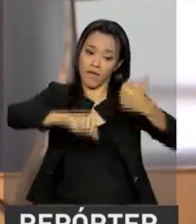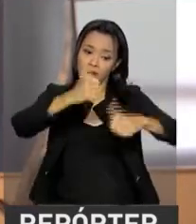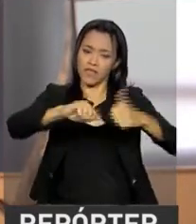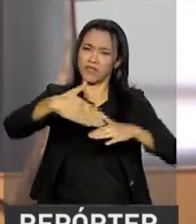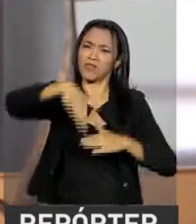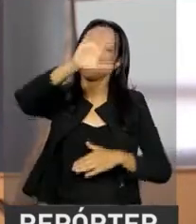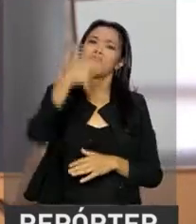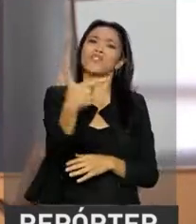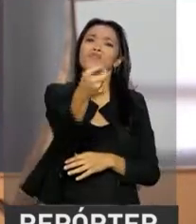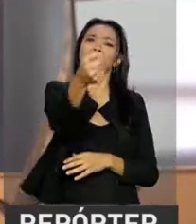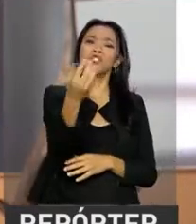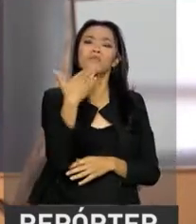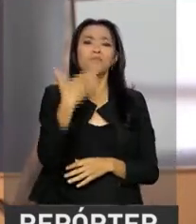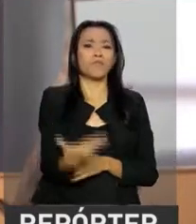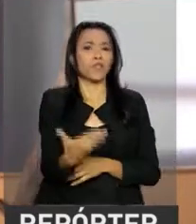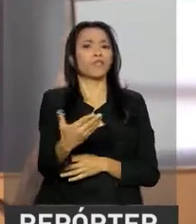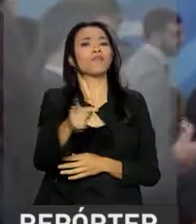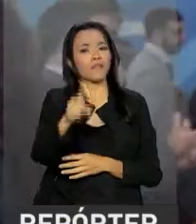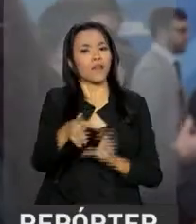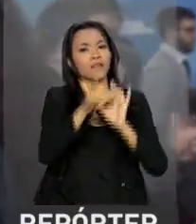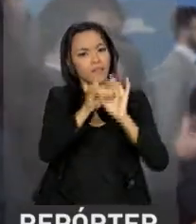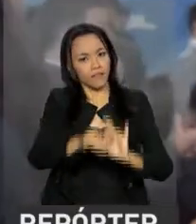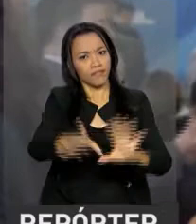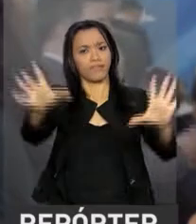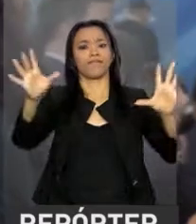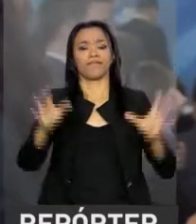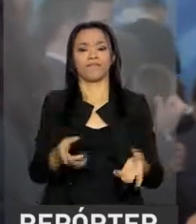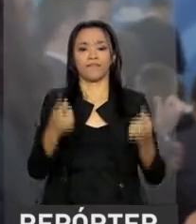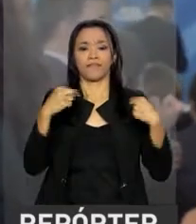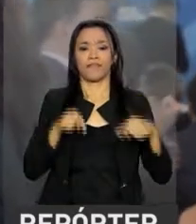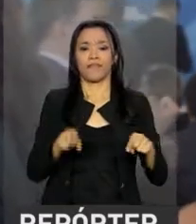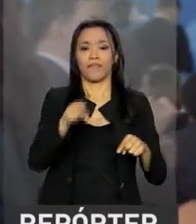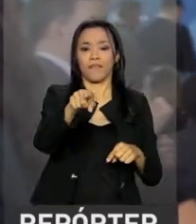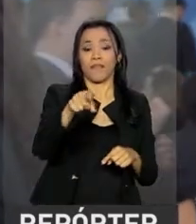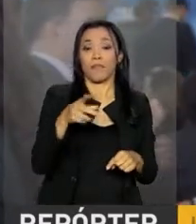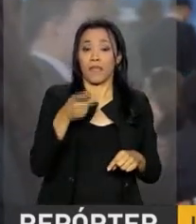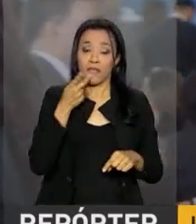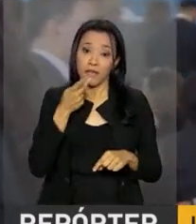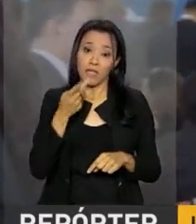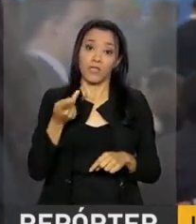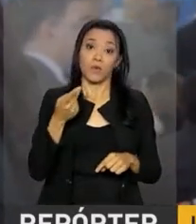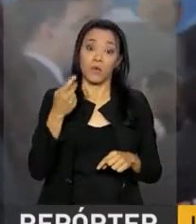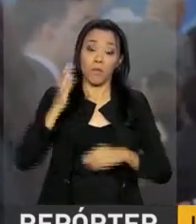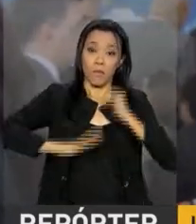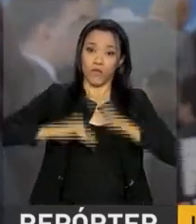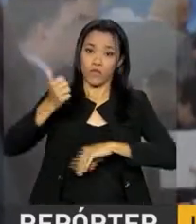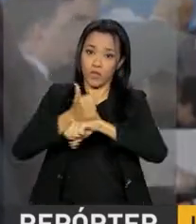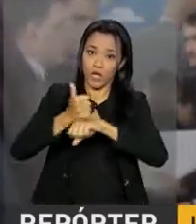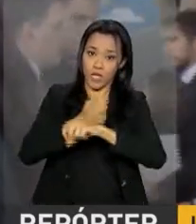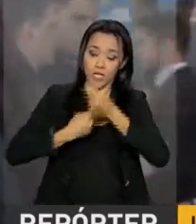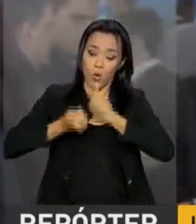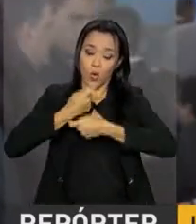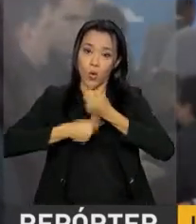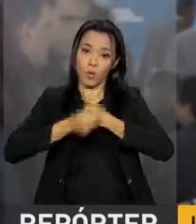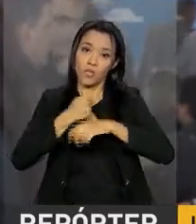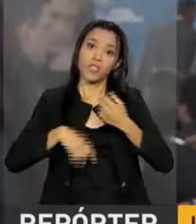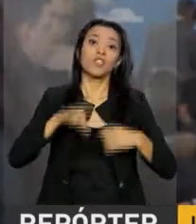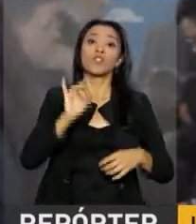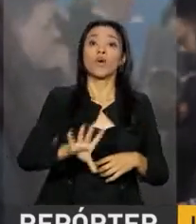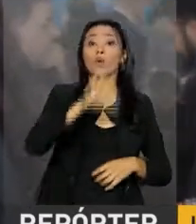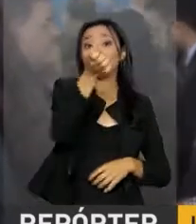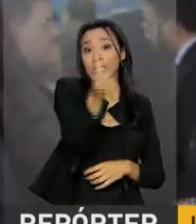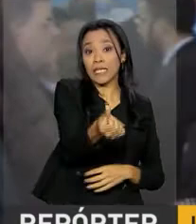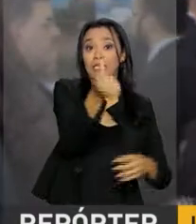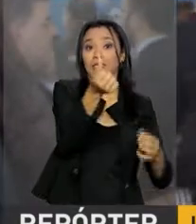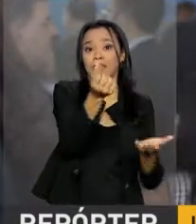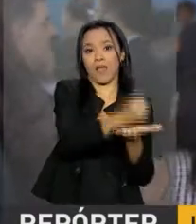mil pedidos seja destravada com a estimativa feita pelo por economistas falam que focam seus medicamentos